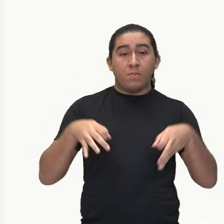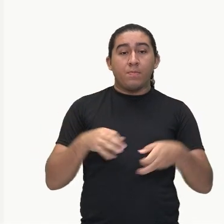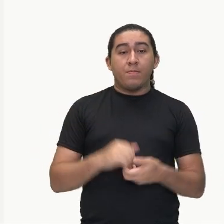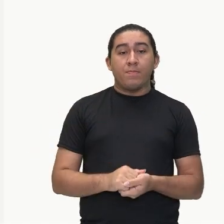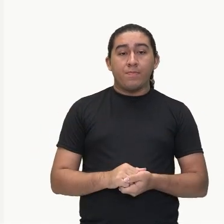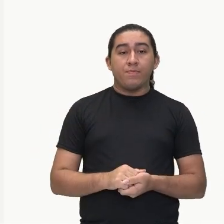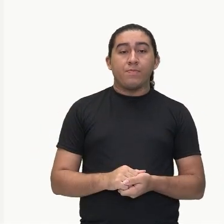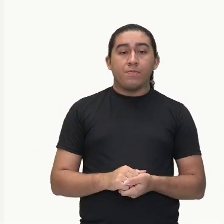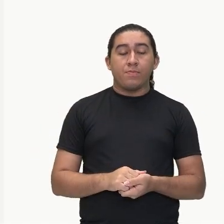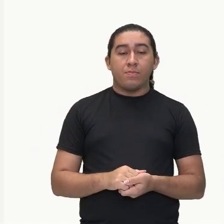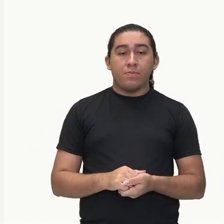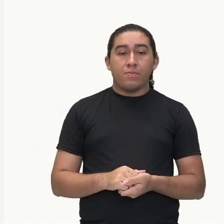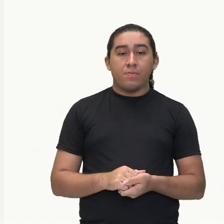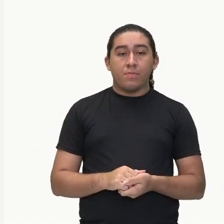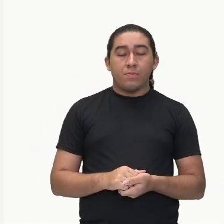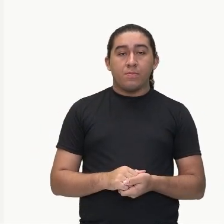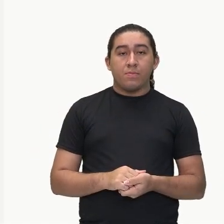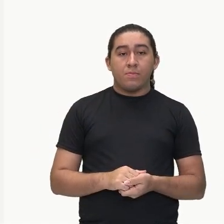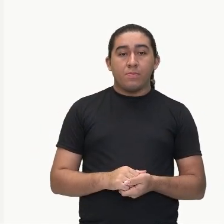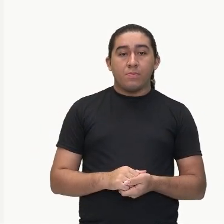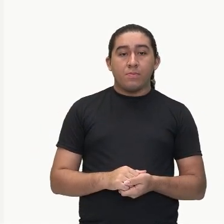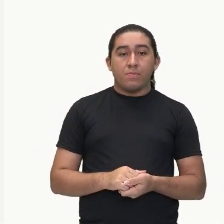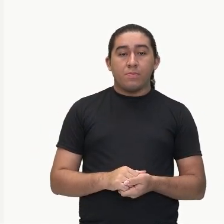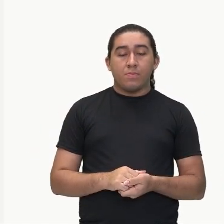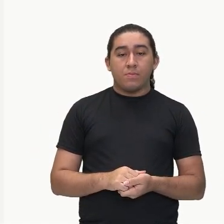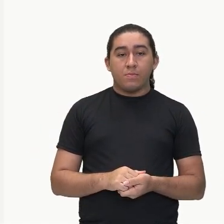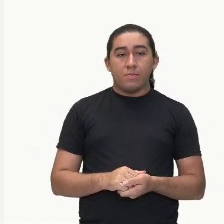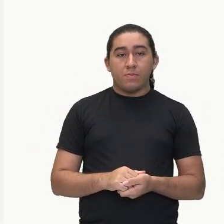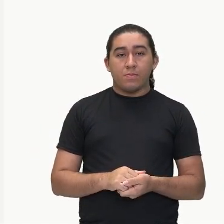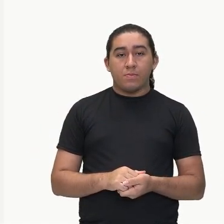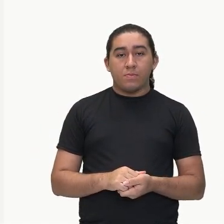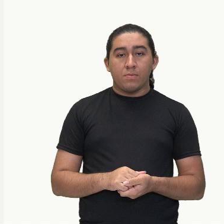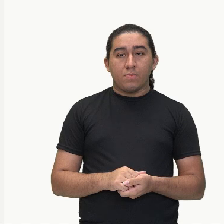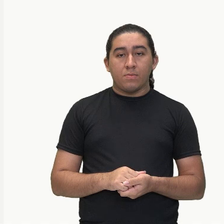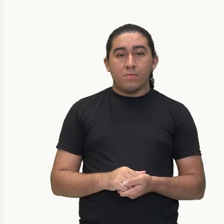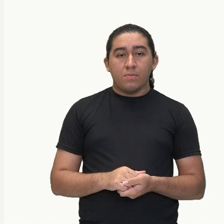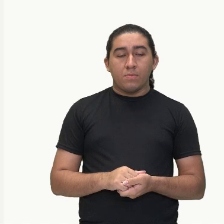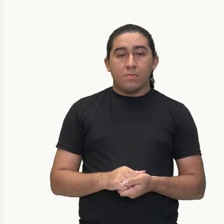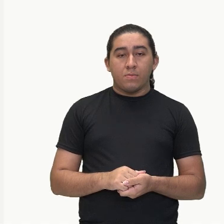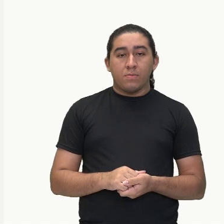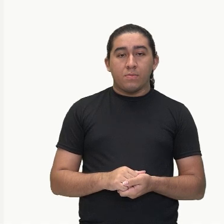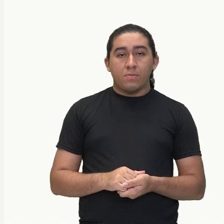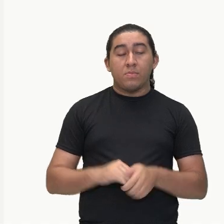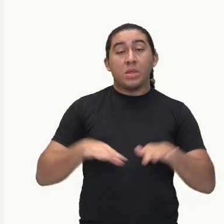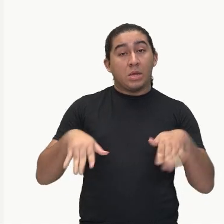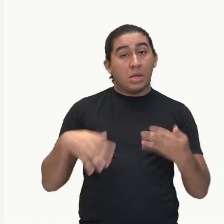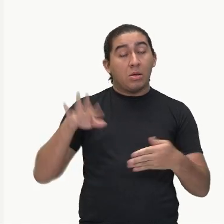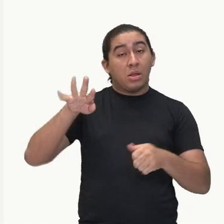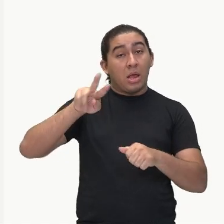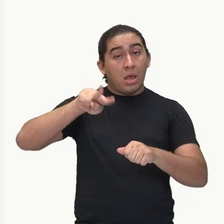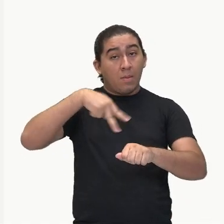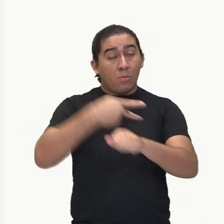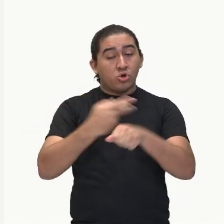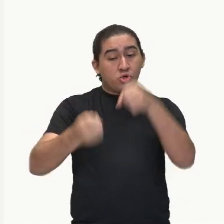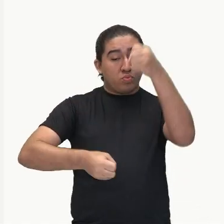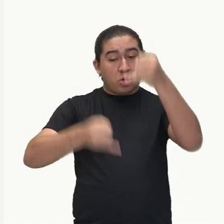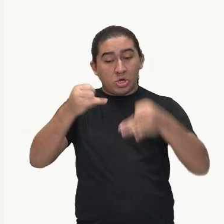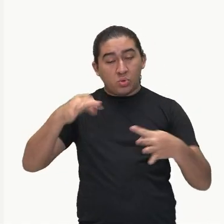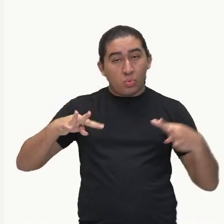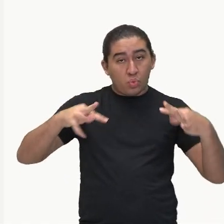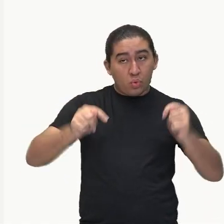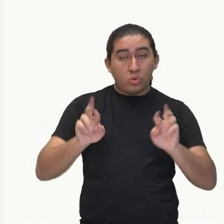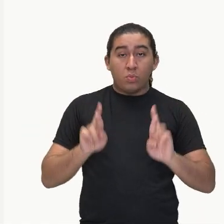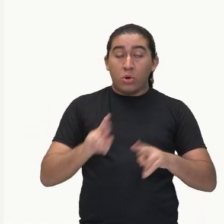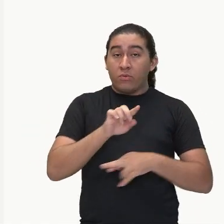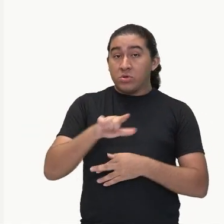ser flexionado para o plural, certo? Então, depois de todas essas explicações, espero que vocês tenham